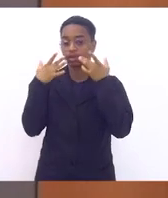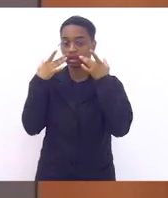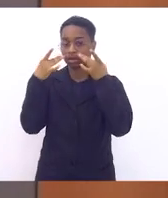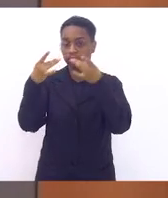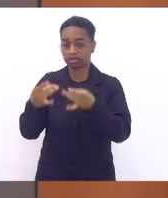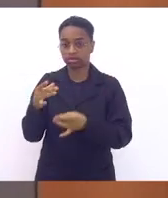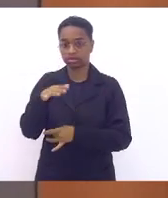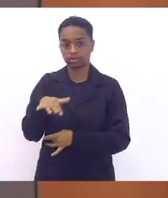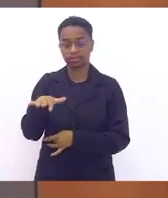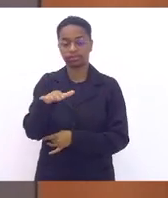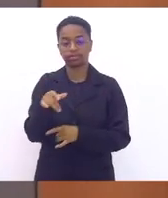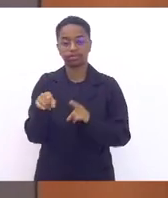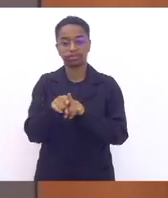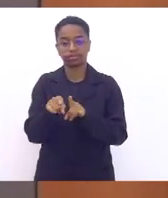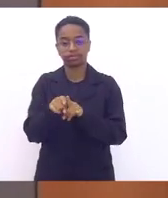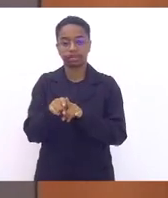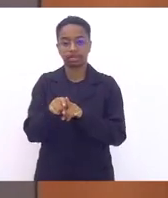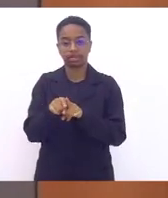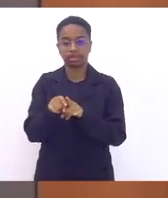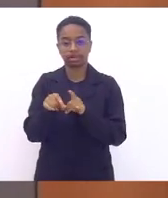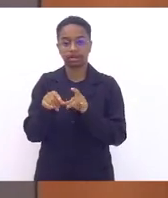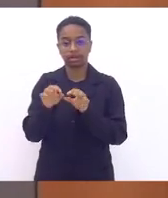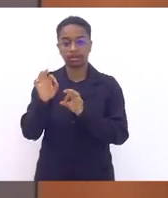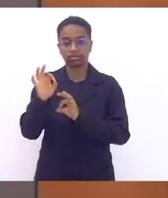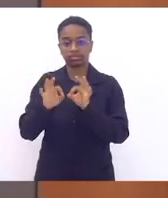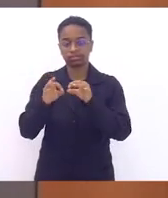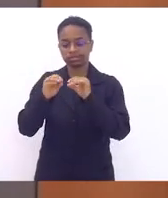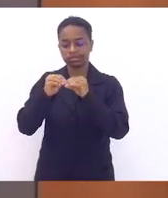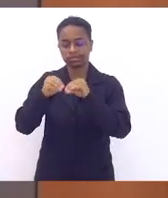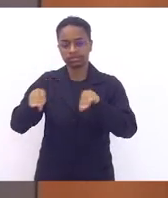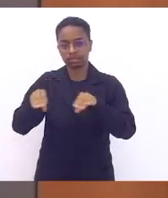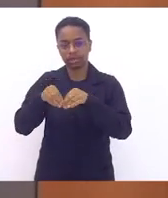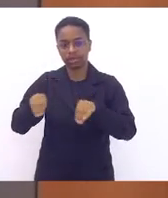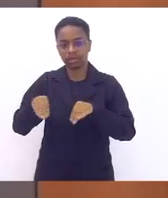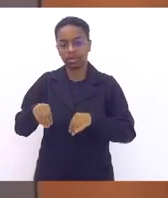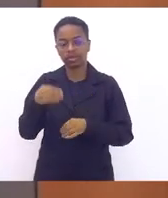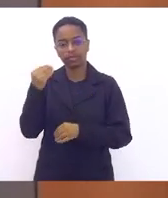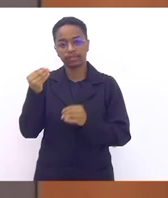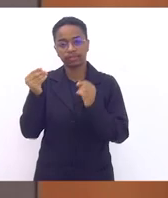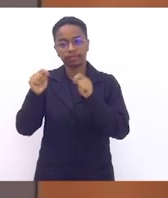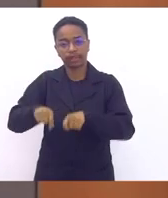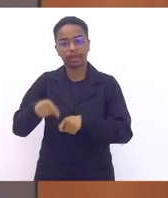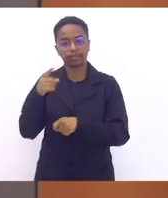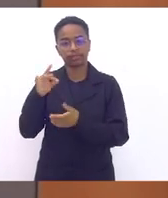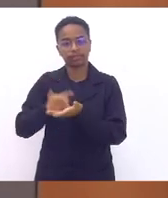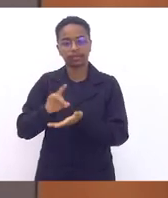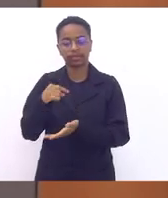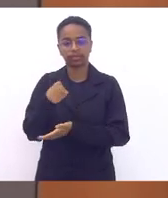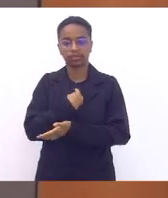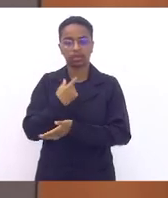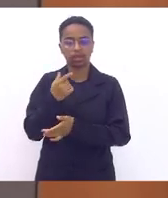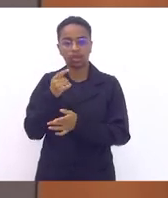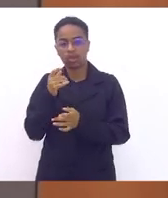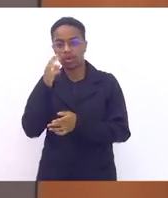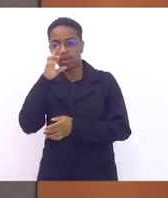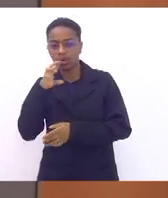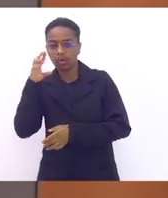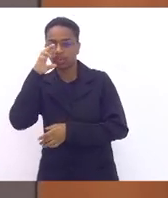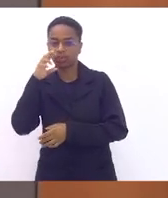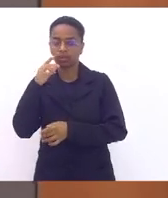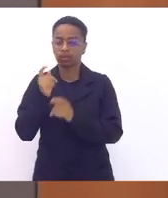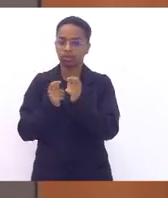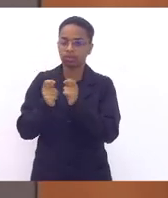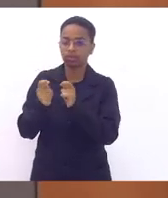esses indicadores e desmembrar os indicadores, para que a gente pudesse ter facilidade de monitorar e